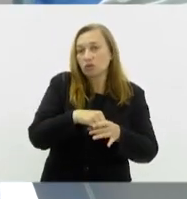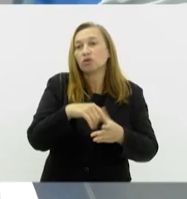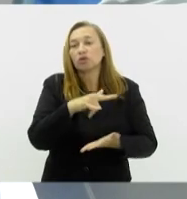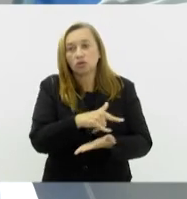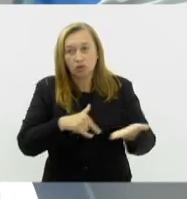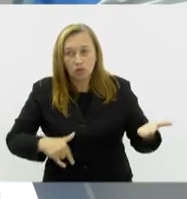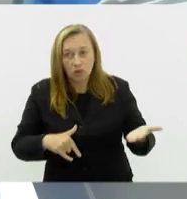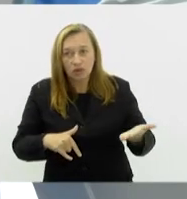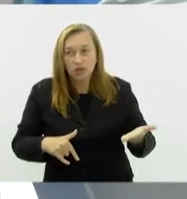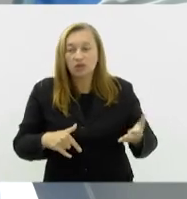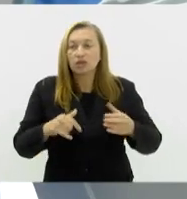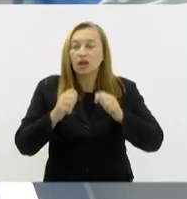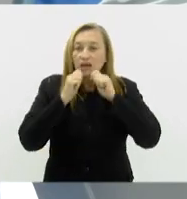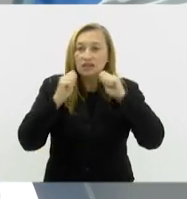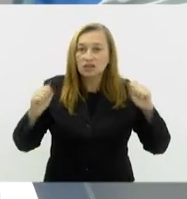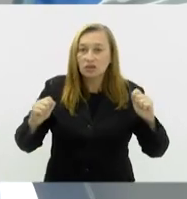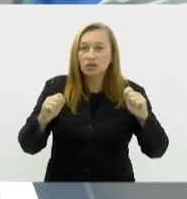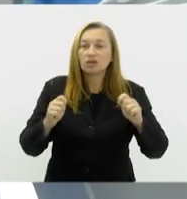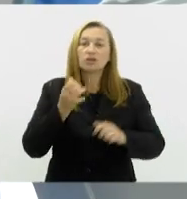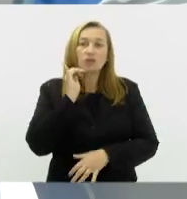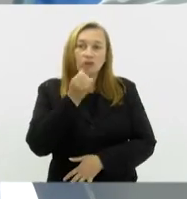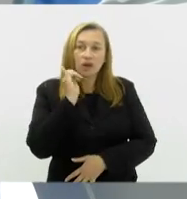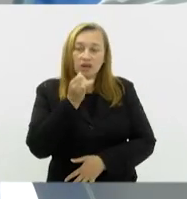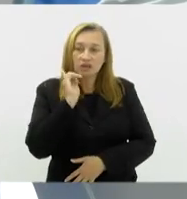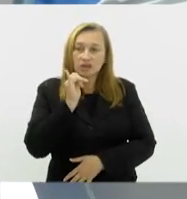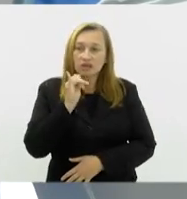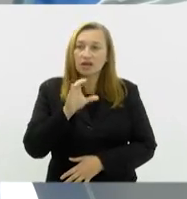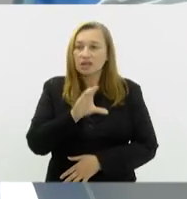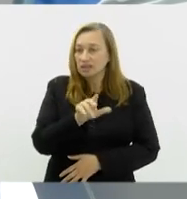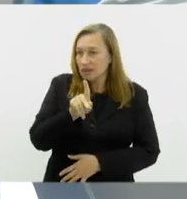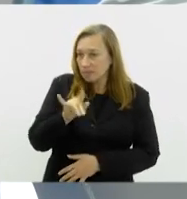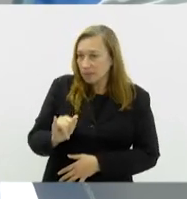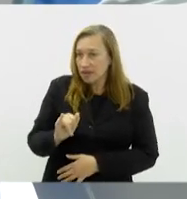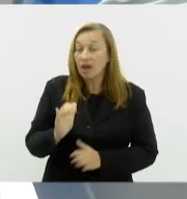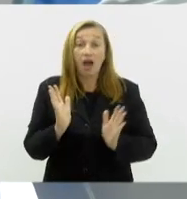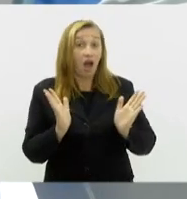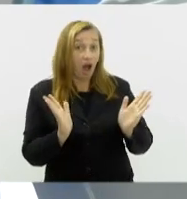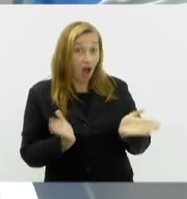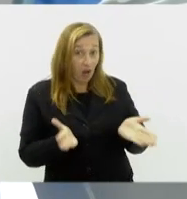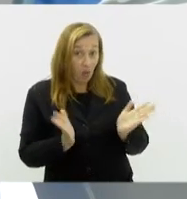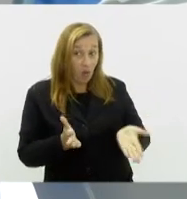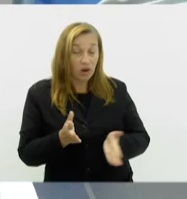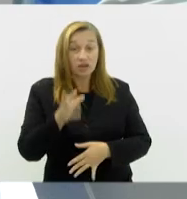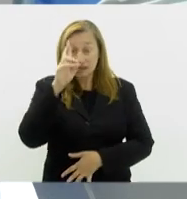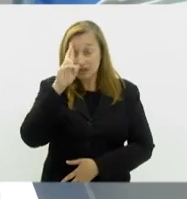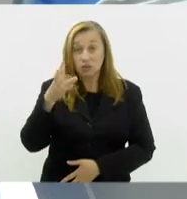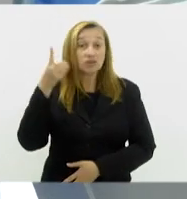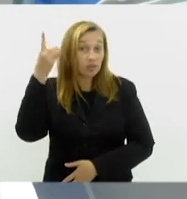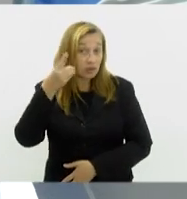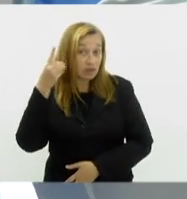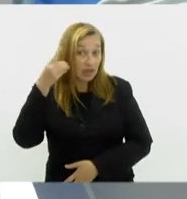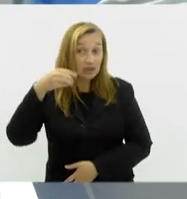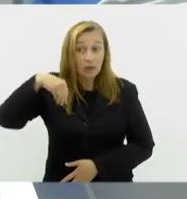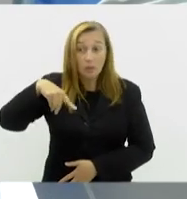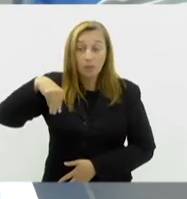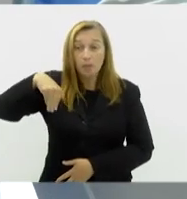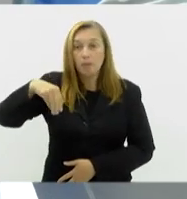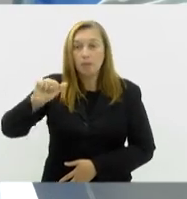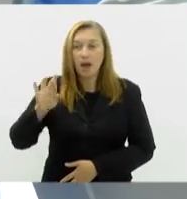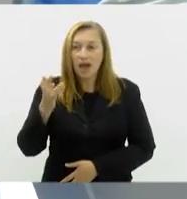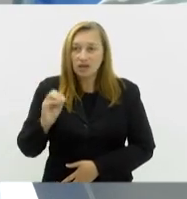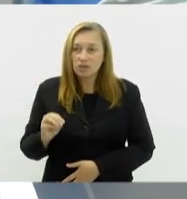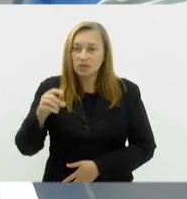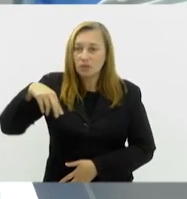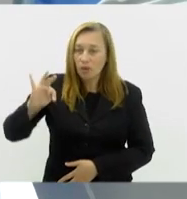entreg pela Assessoria do relator a esta CPI agora senhor Deputado Márcio Gualberto vossa excelência tem a